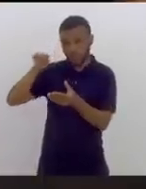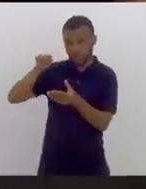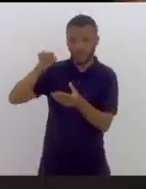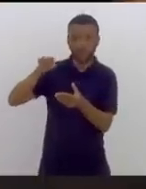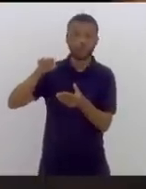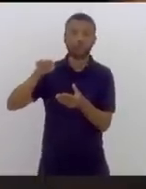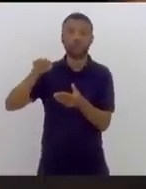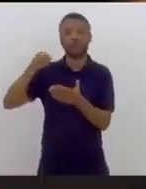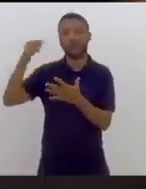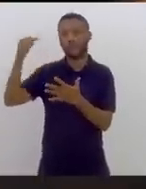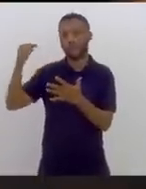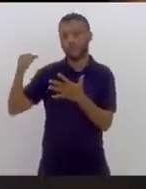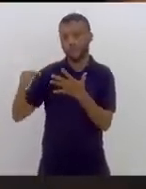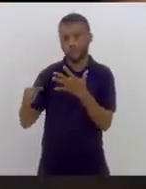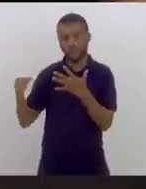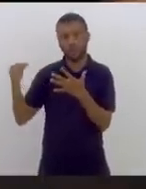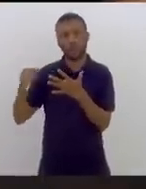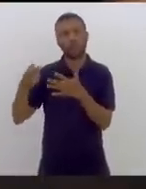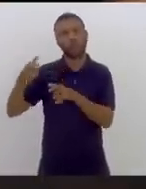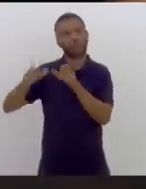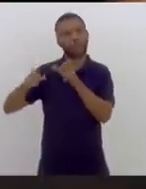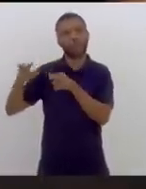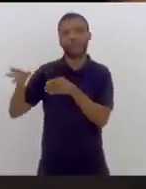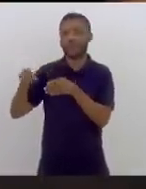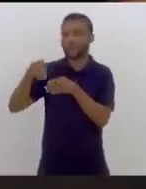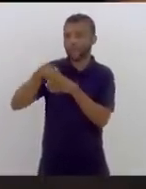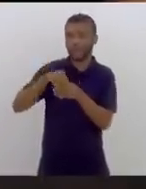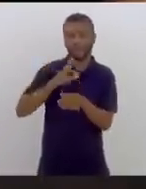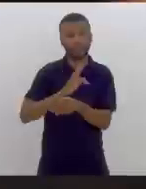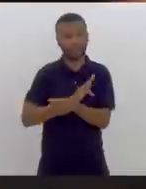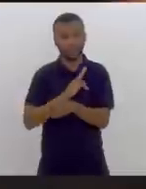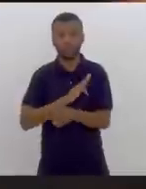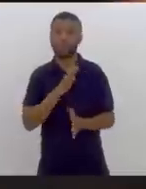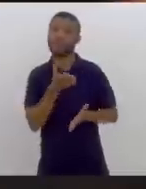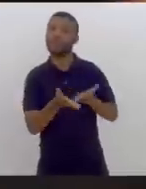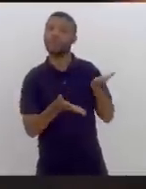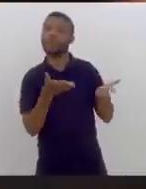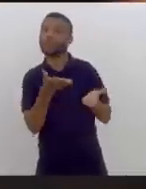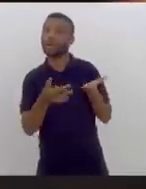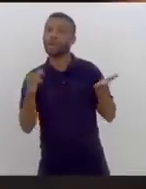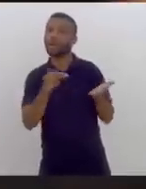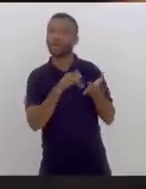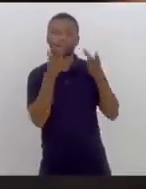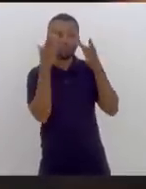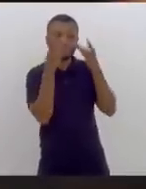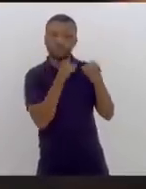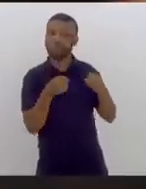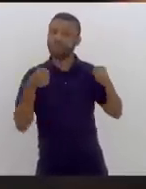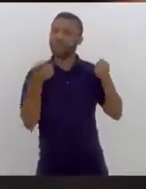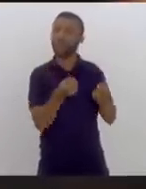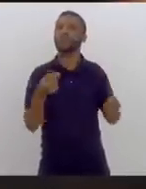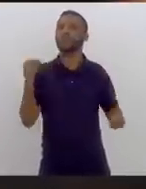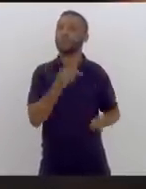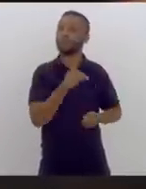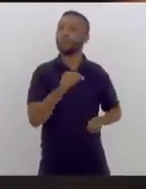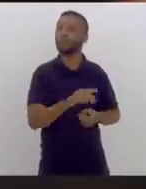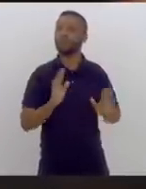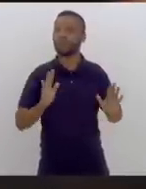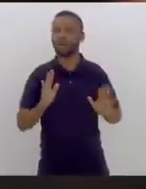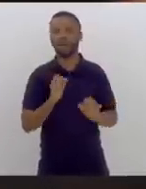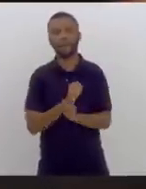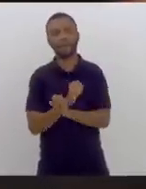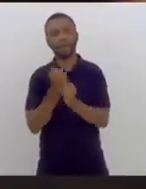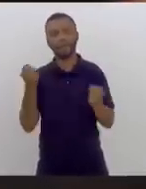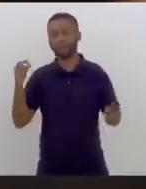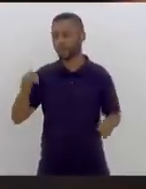essas pessoas têm que estar dentro da polícia a polícia tem que tratar essas pessoas com mais dedicação não é possível que